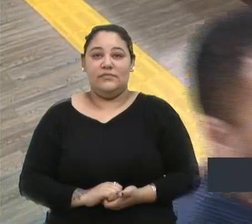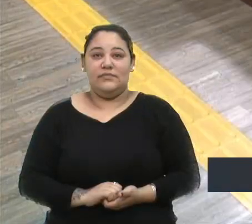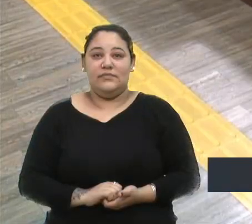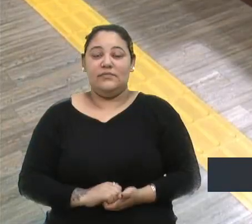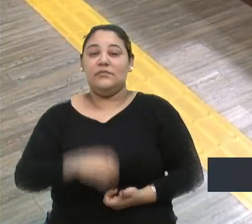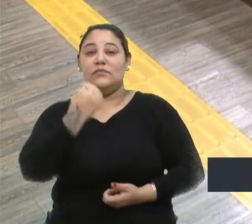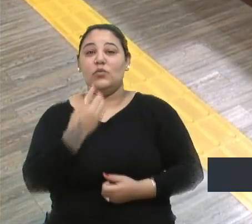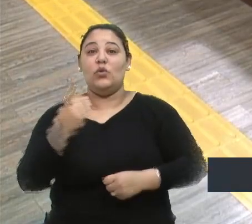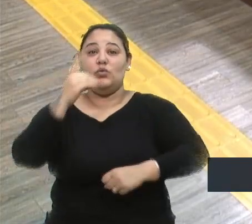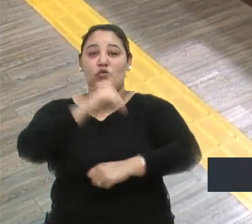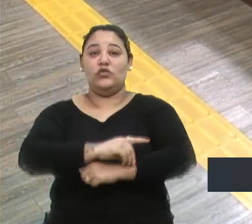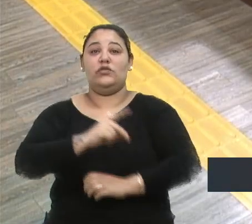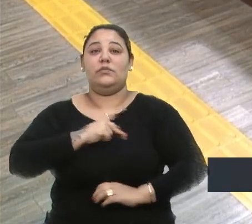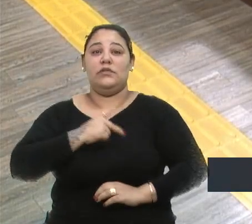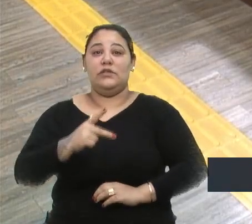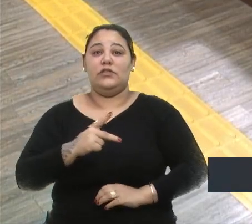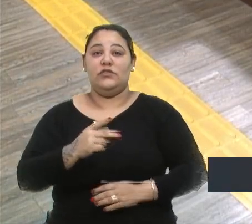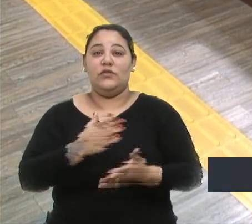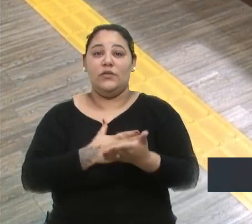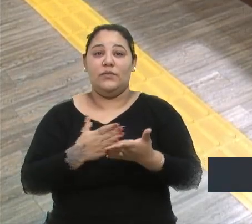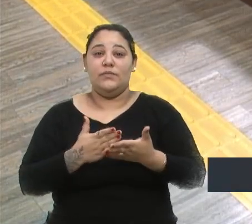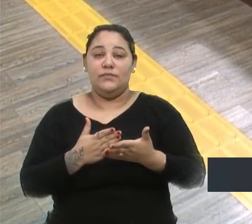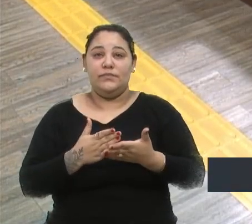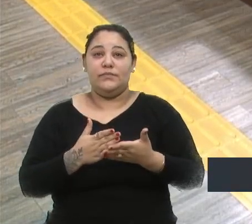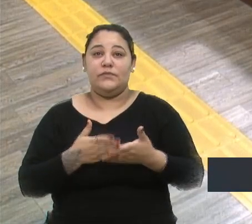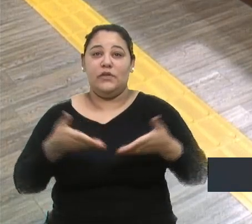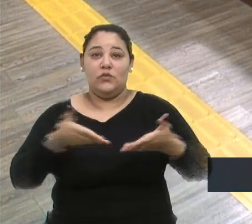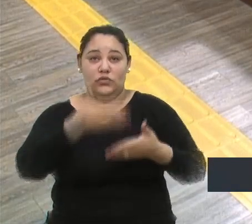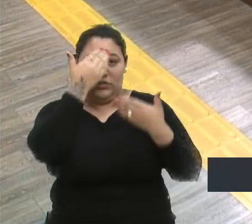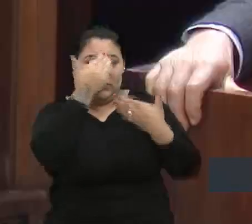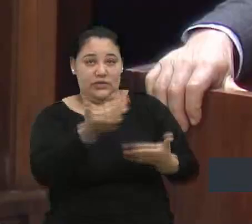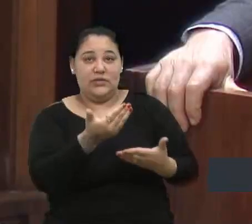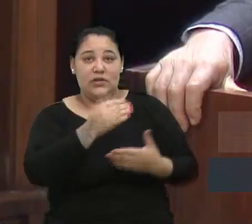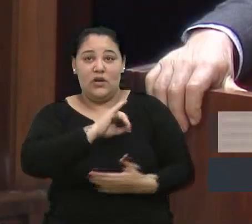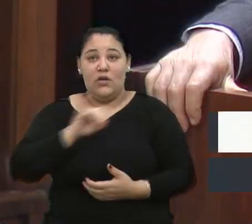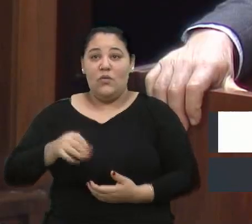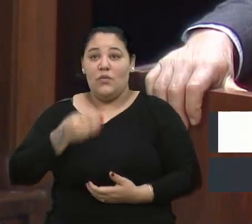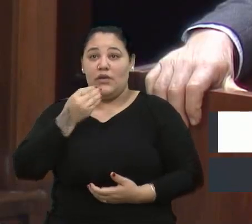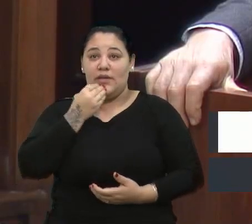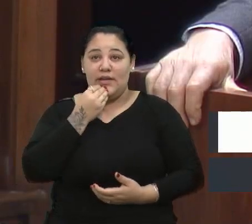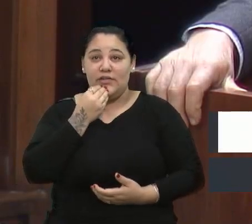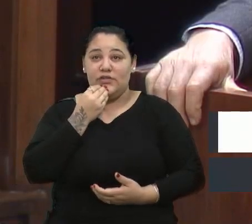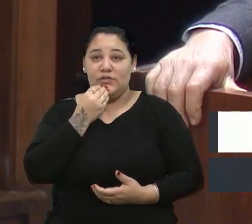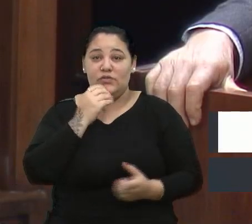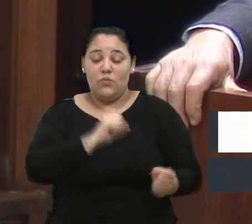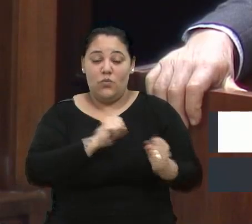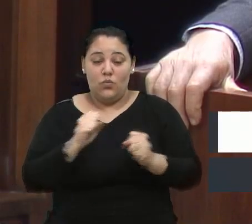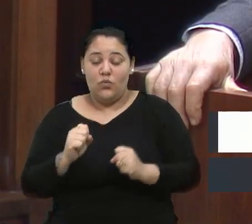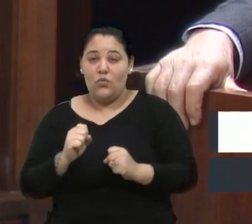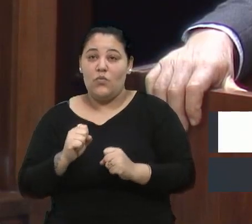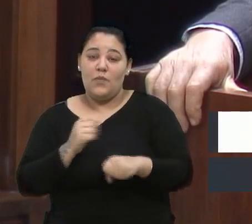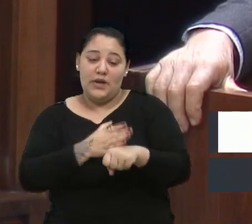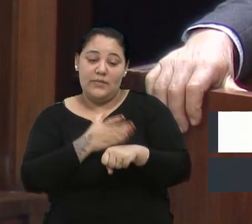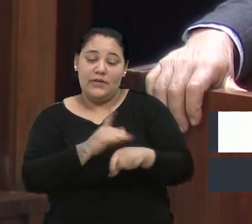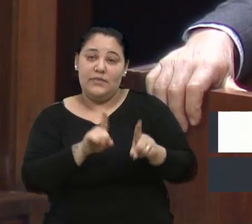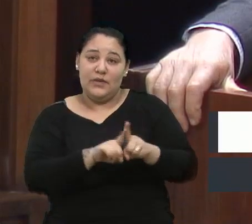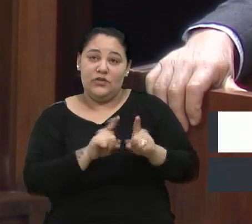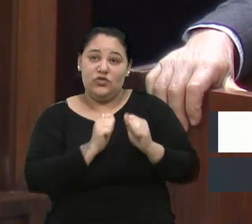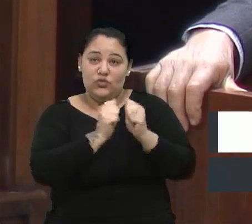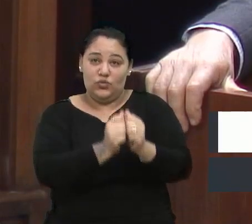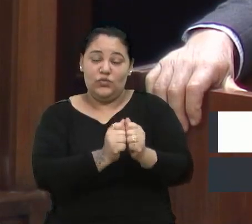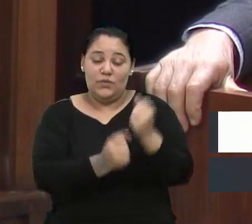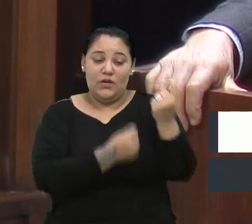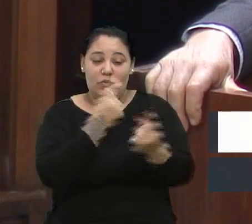Bom dia, senhor presidente. Vou iniciar agradecendo a oportunidade de eu poder estar ali. Para muitos